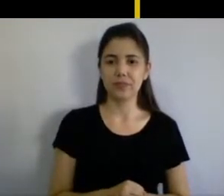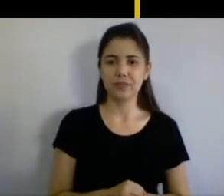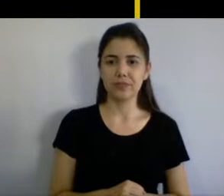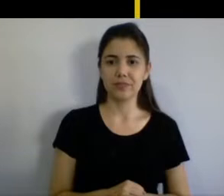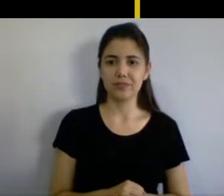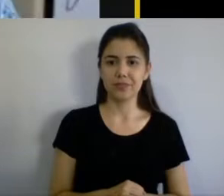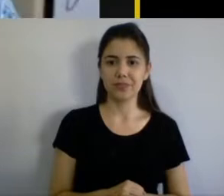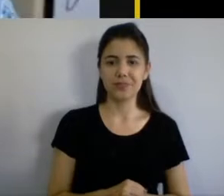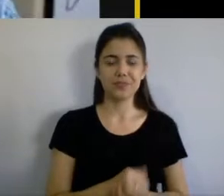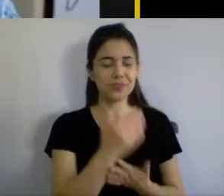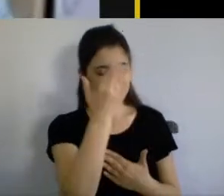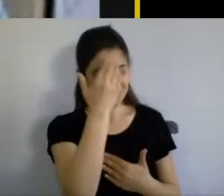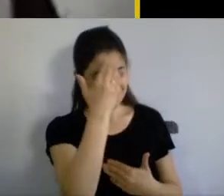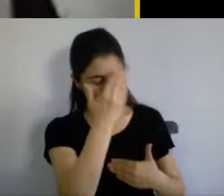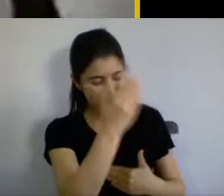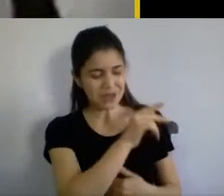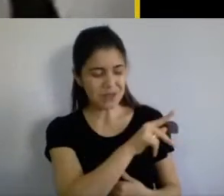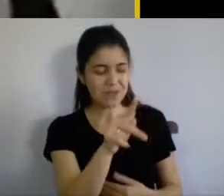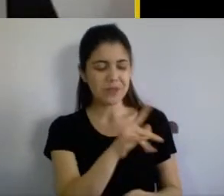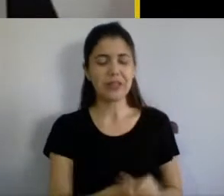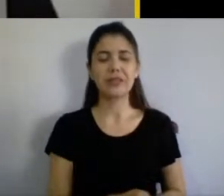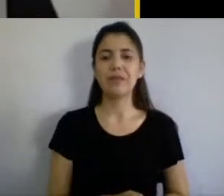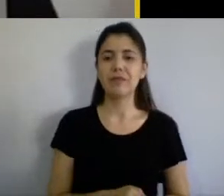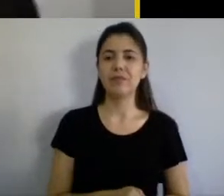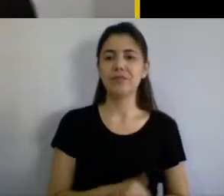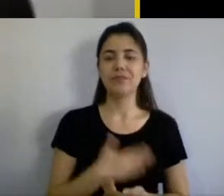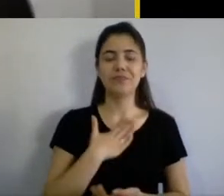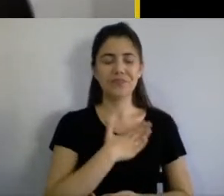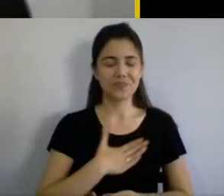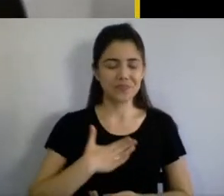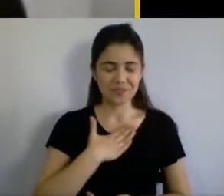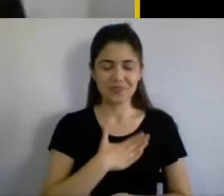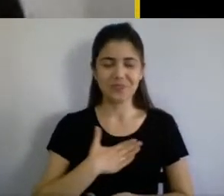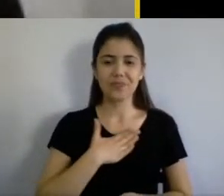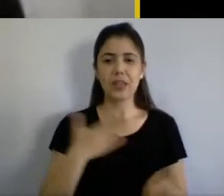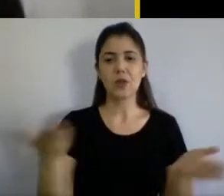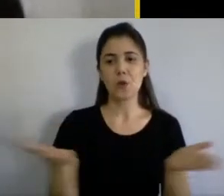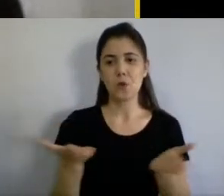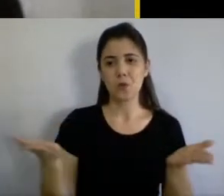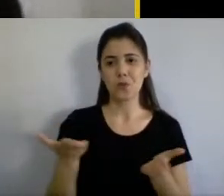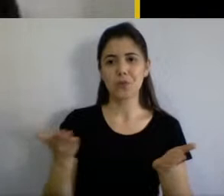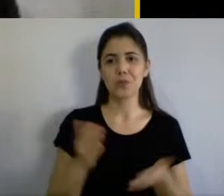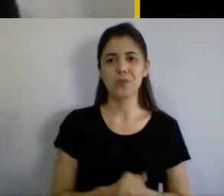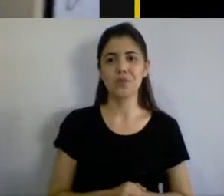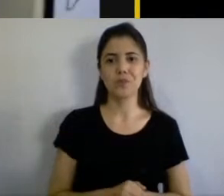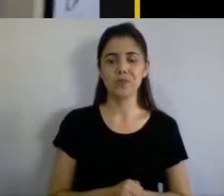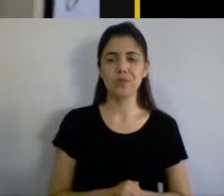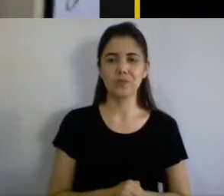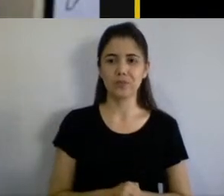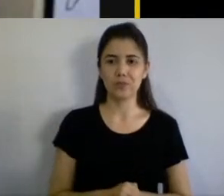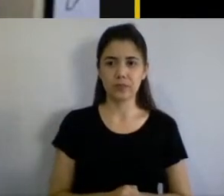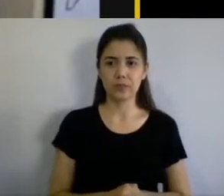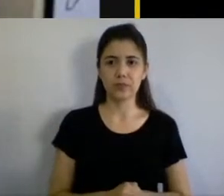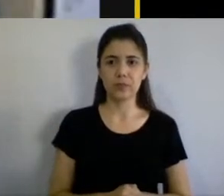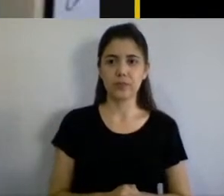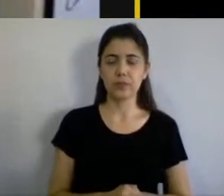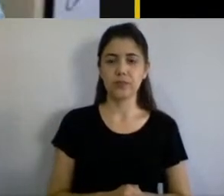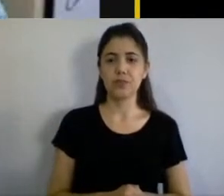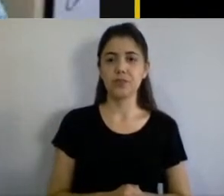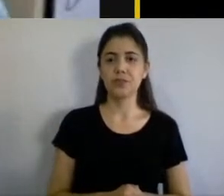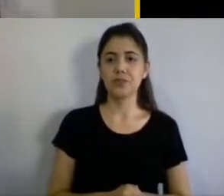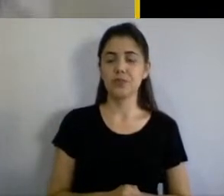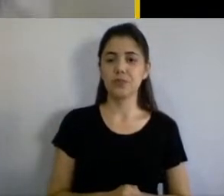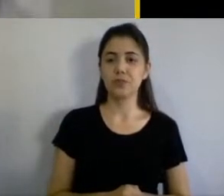Muito obrigado, professor. Muito obrigado, velho. É um prazer tê-lo conosco. Ótimo, cara. Pessoal que